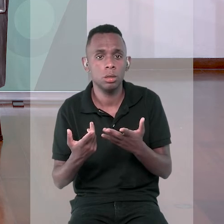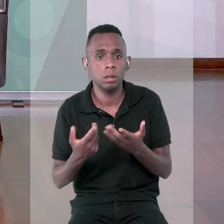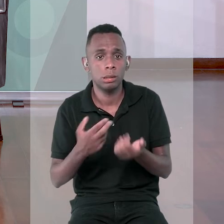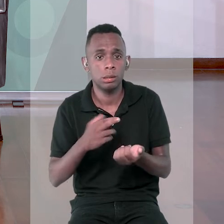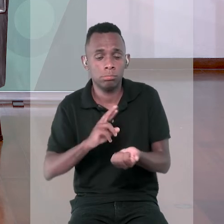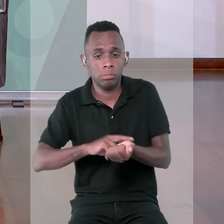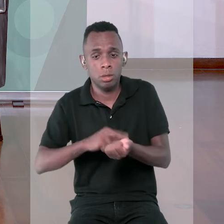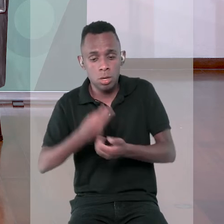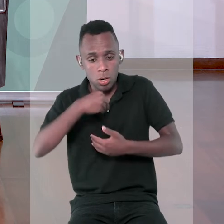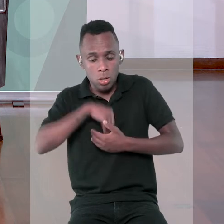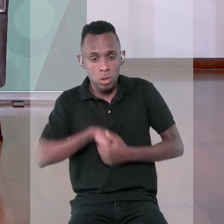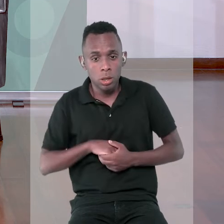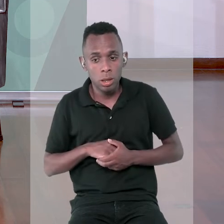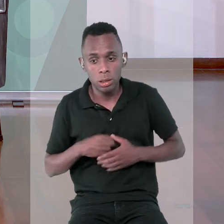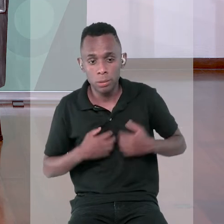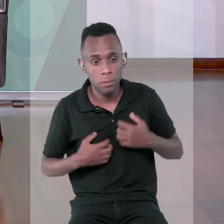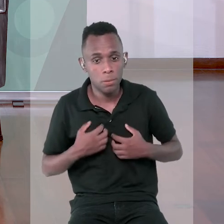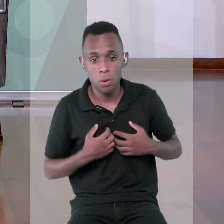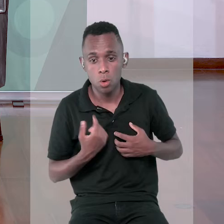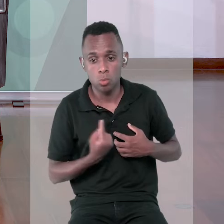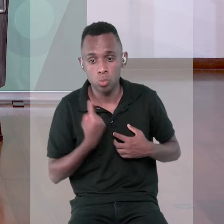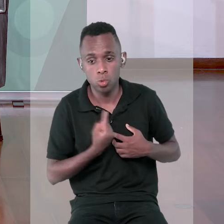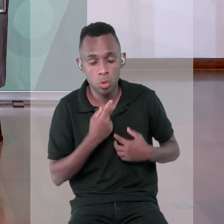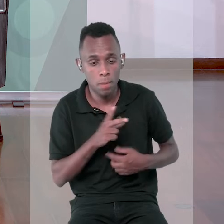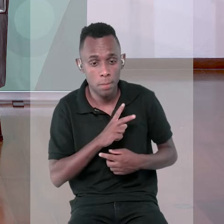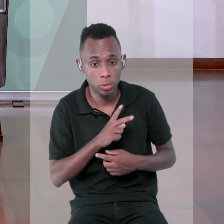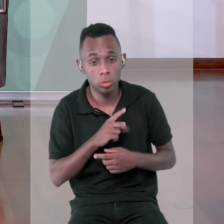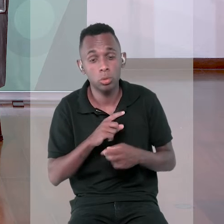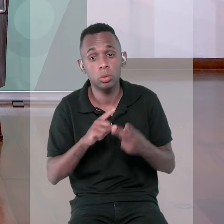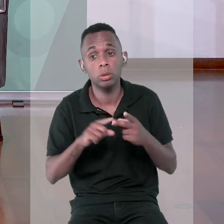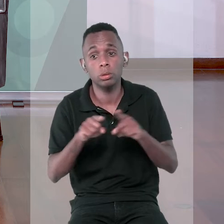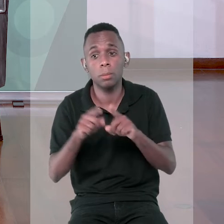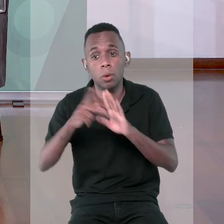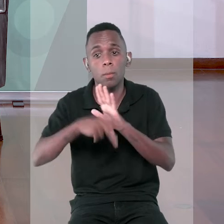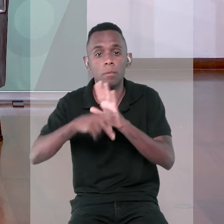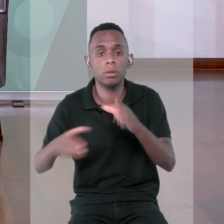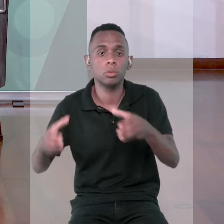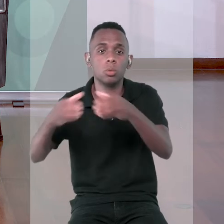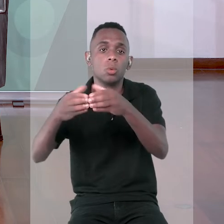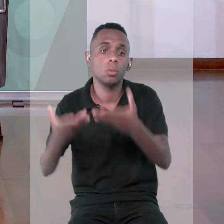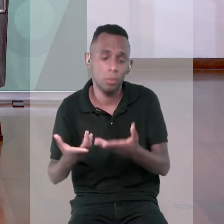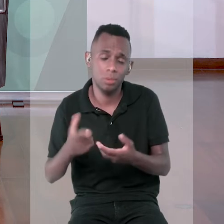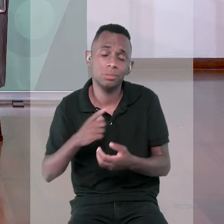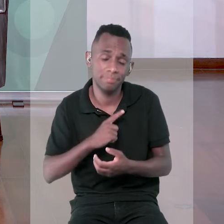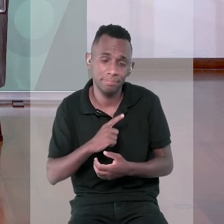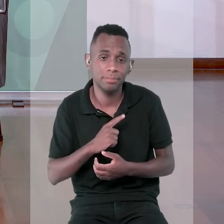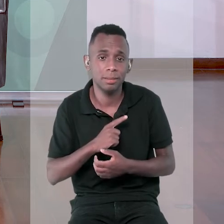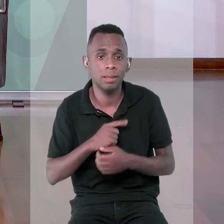pulsão interior, desse anseio individual e de um projeto coletivo, né? Nós temos